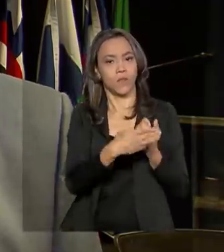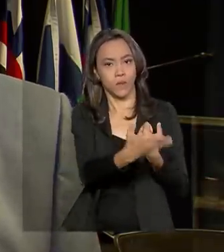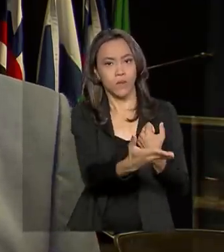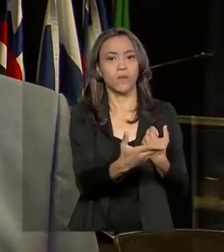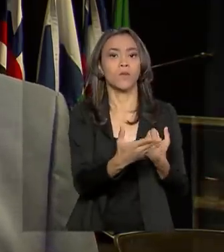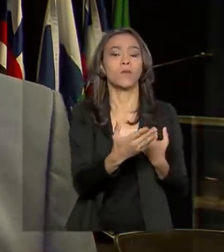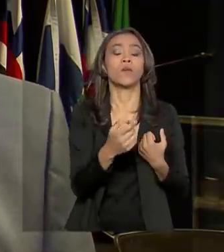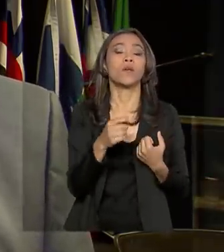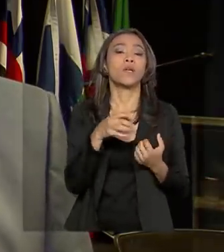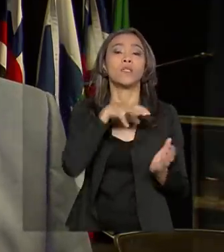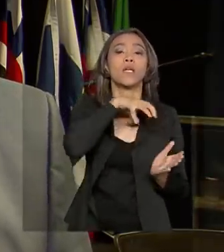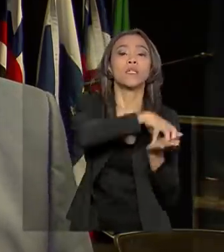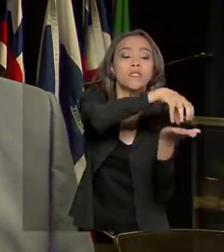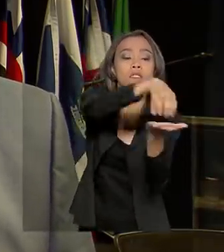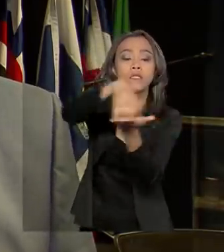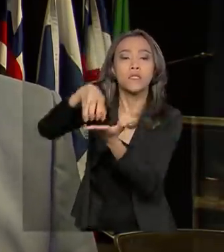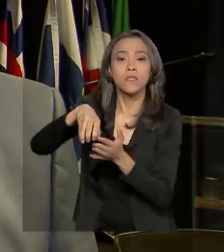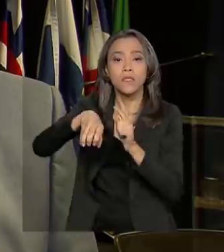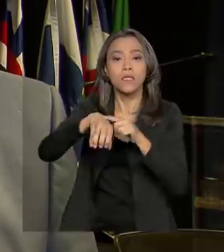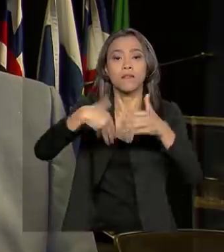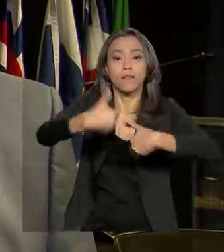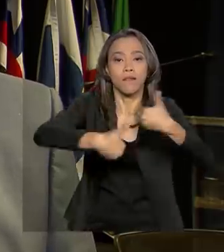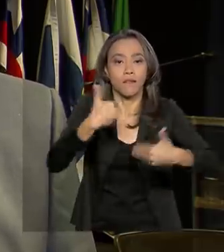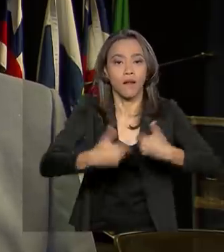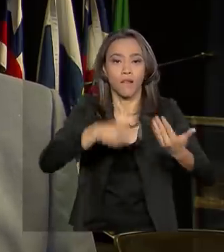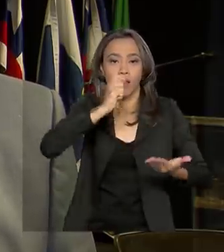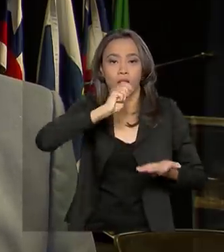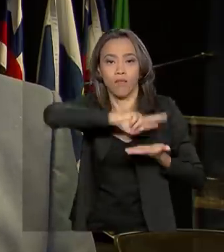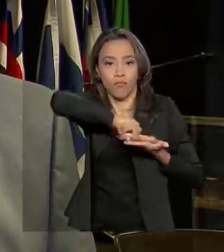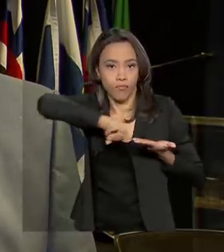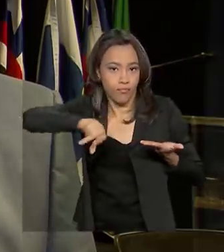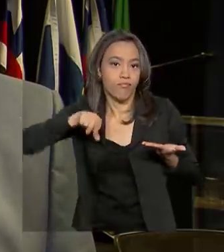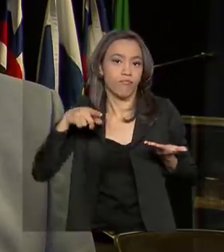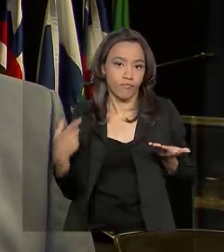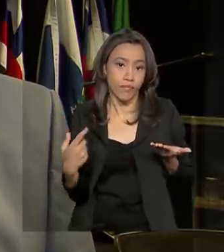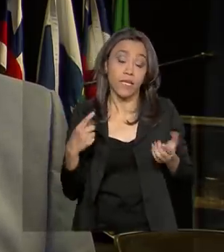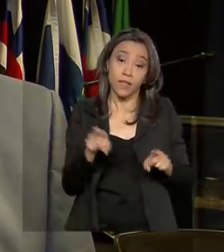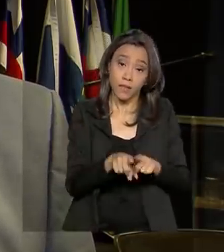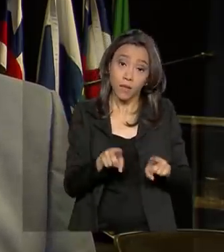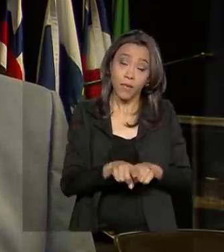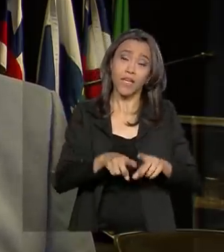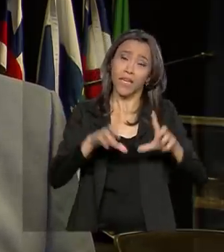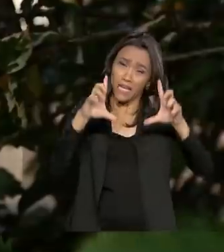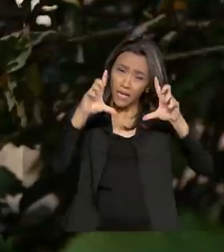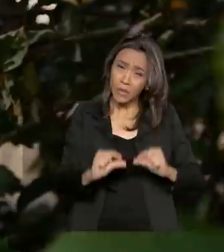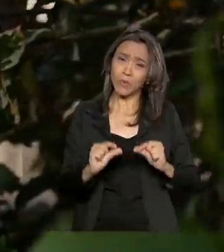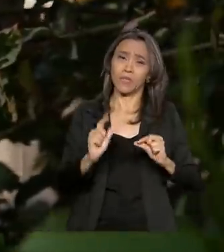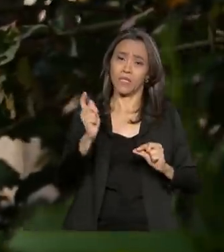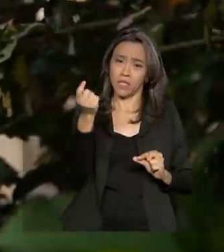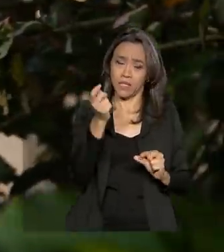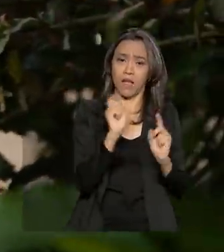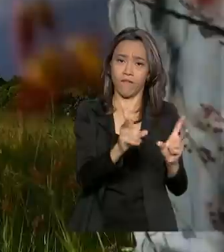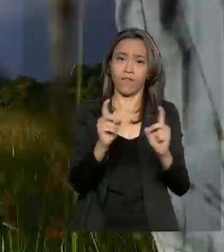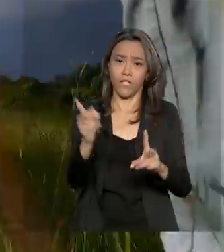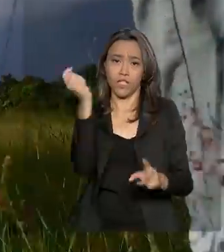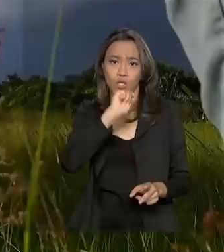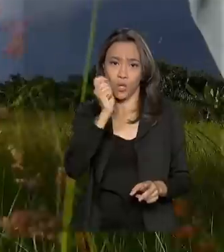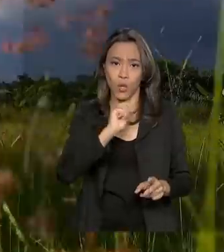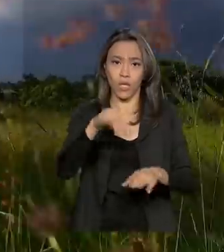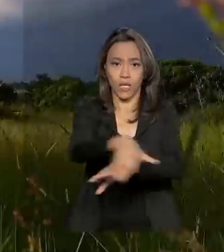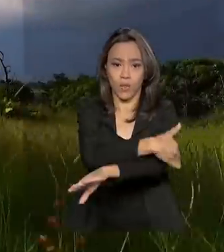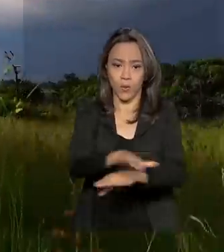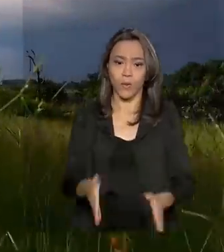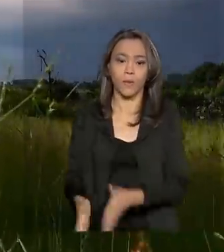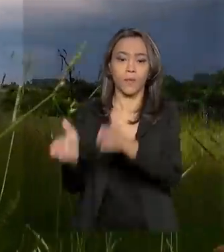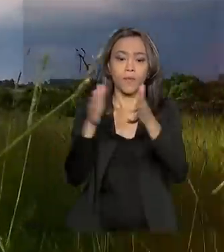no sistema de comunidades terapêuticas e também enfrentar e diminuir a oferta de droga na rua. As comunidades são voltadas